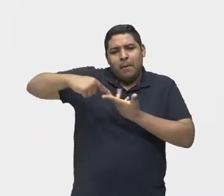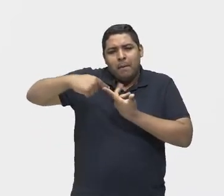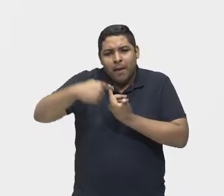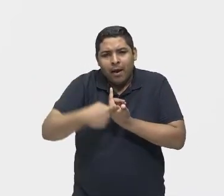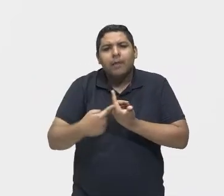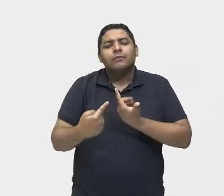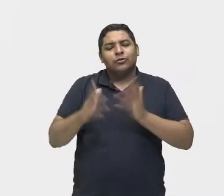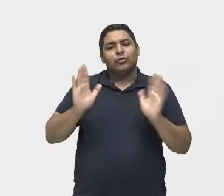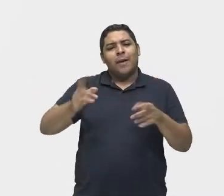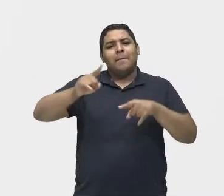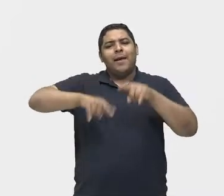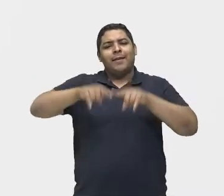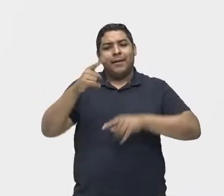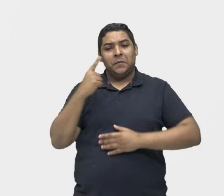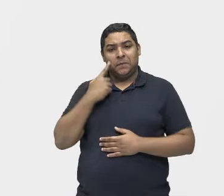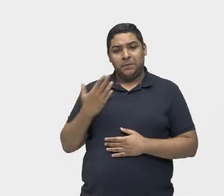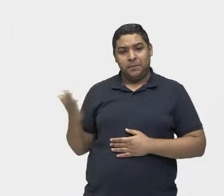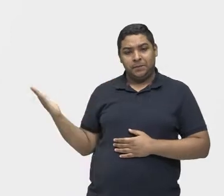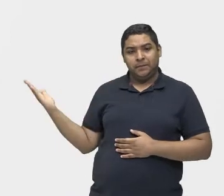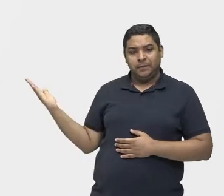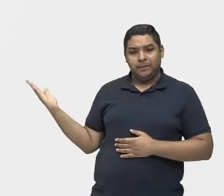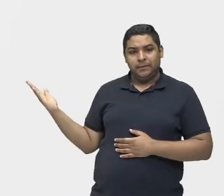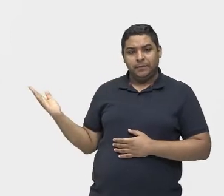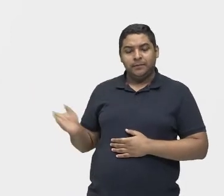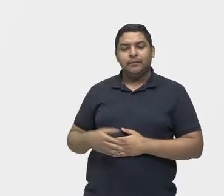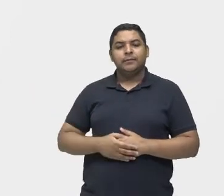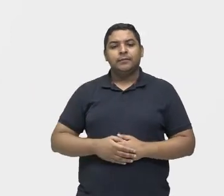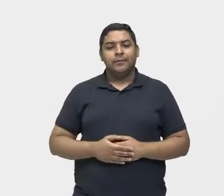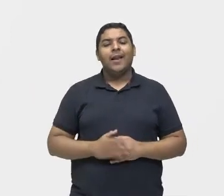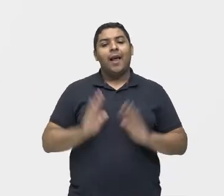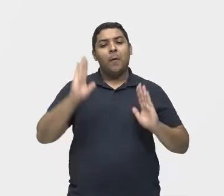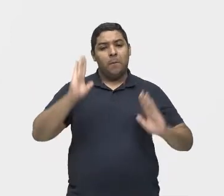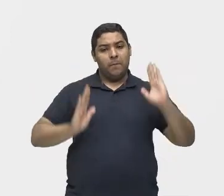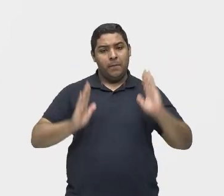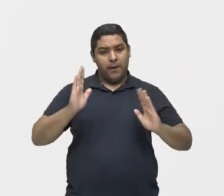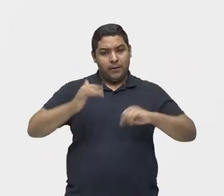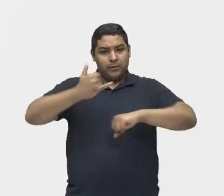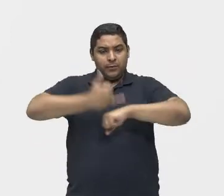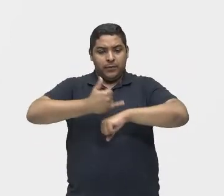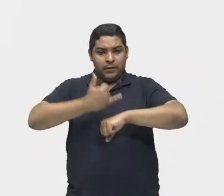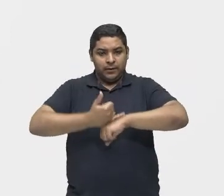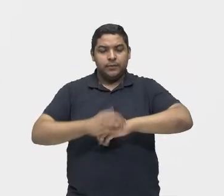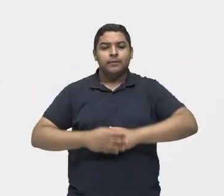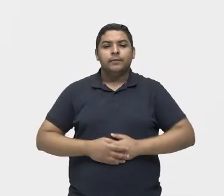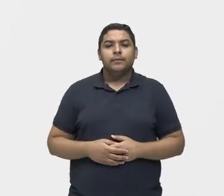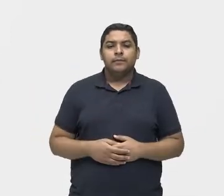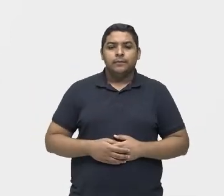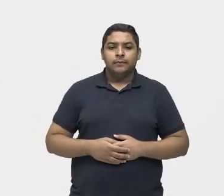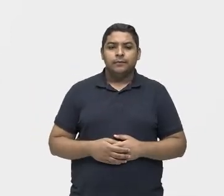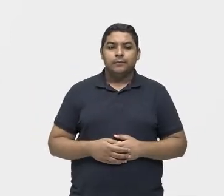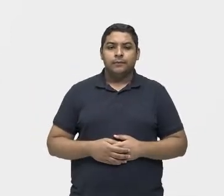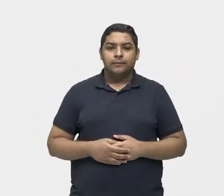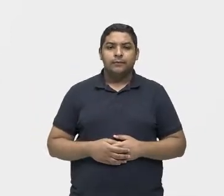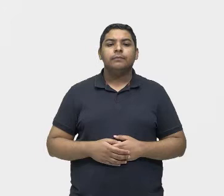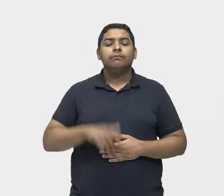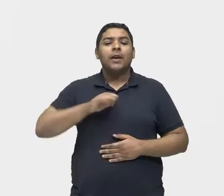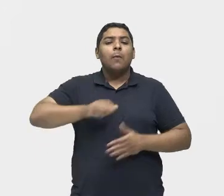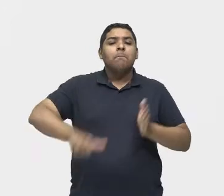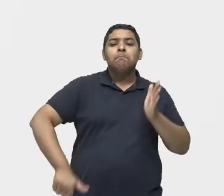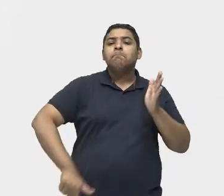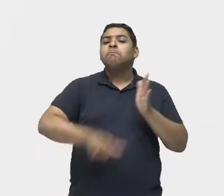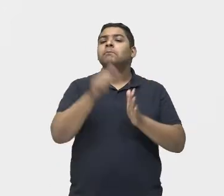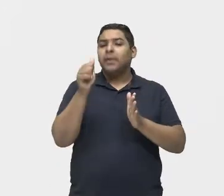que já retrata esse momento. Mais um pouquinho desse momento, vamos ver? Aí nós temos o primeiro,